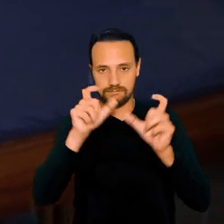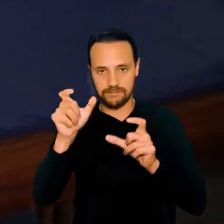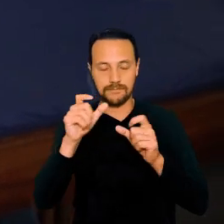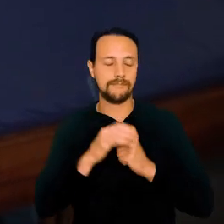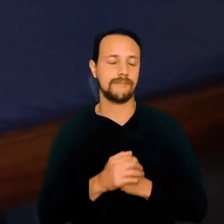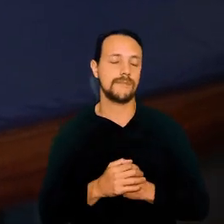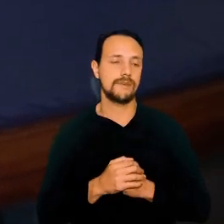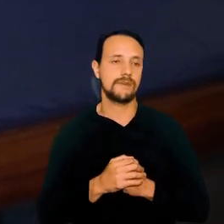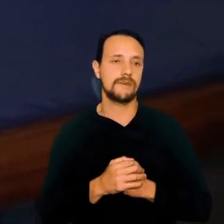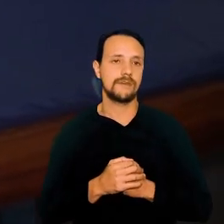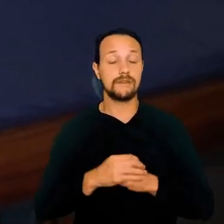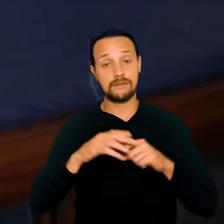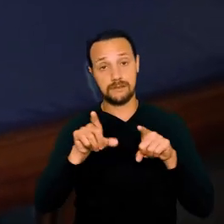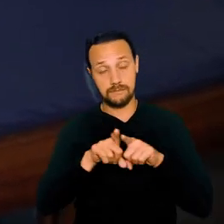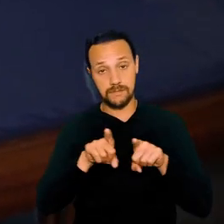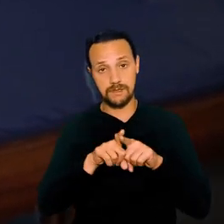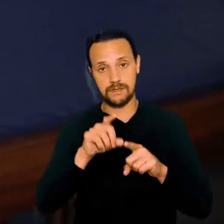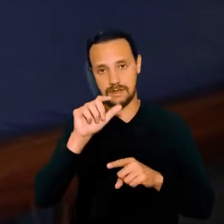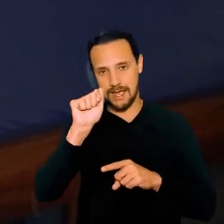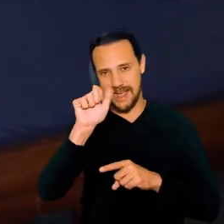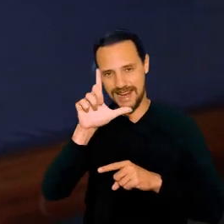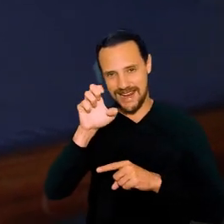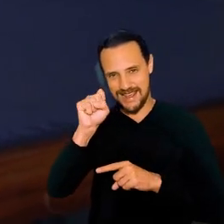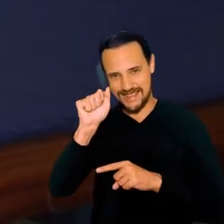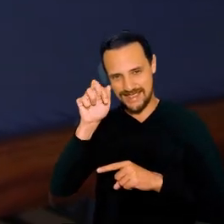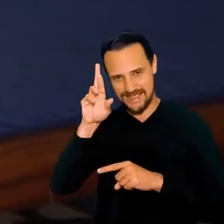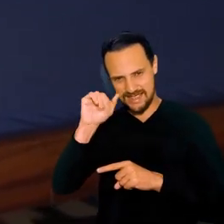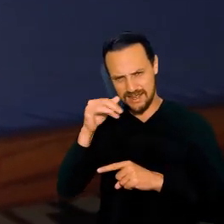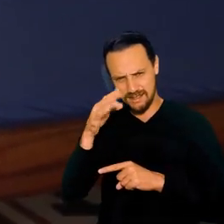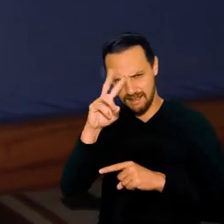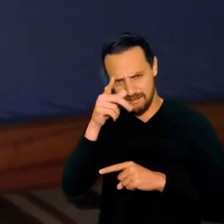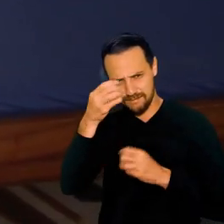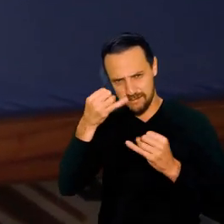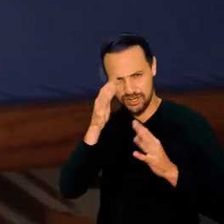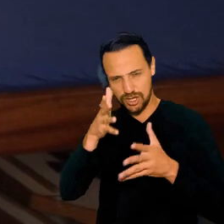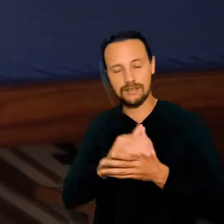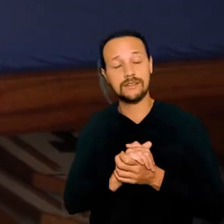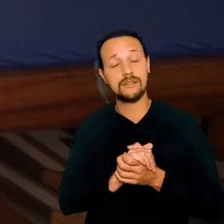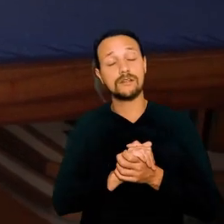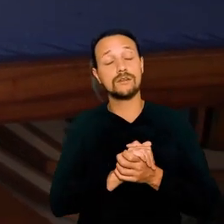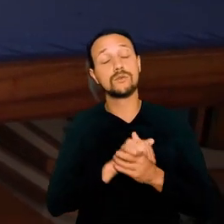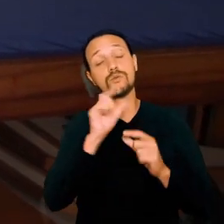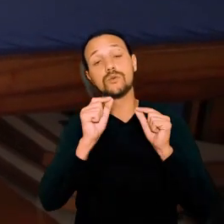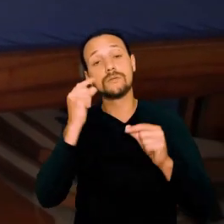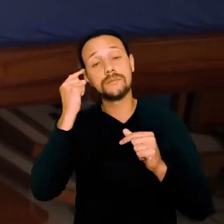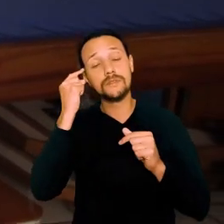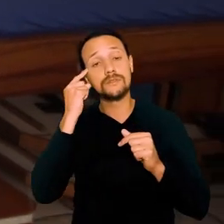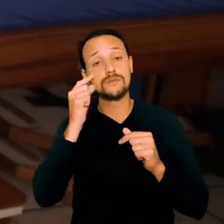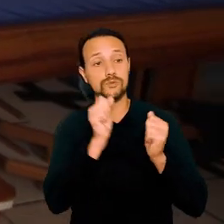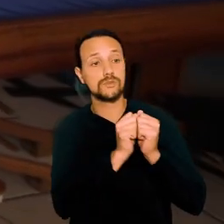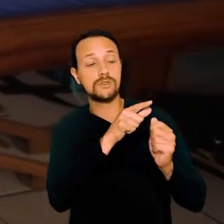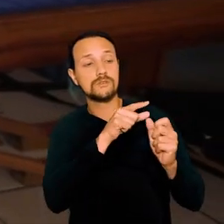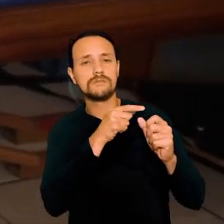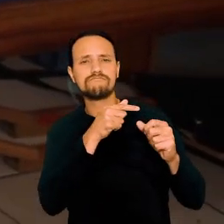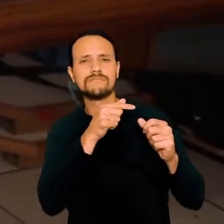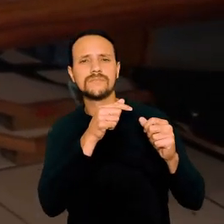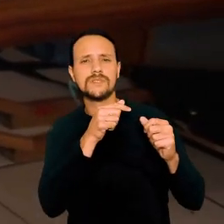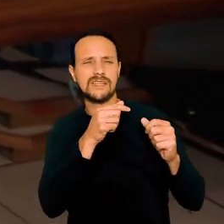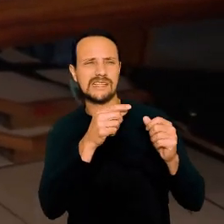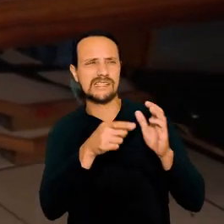conhecer essas profissionais maravilhosas que se tornaram minhas amigas, e eu tenho muito prazer mesmo de vir pra